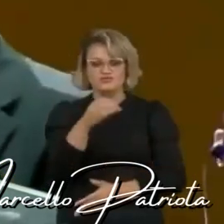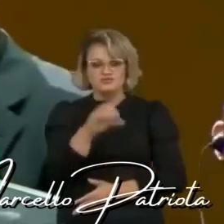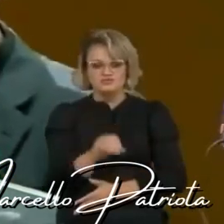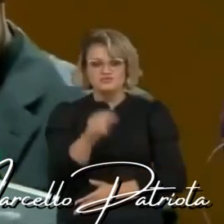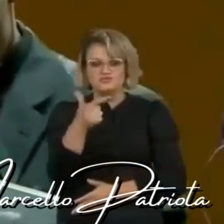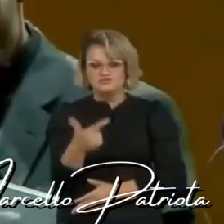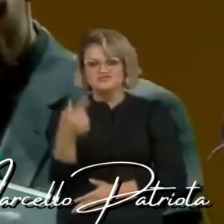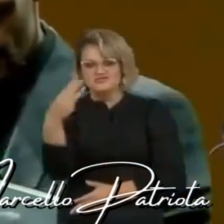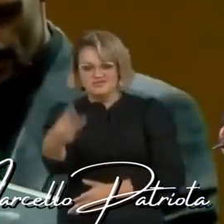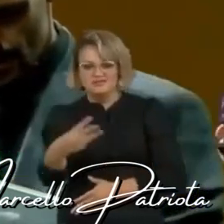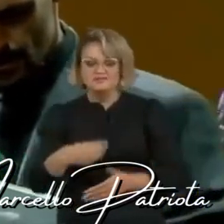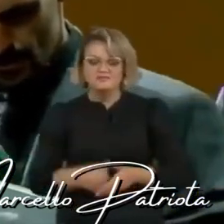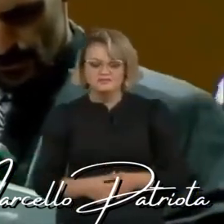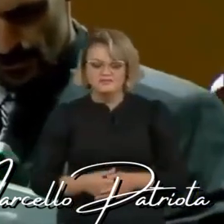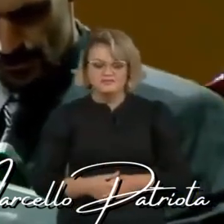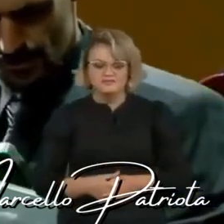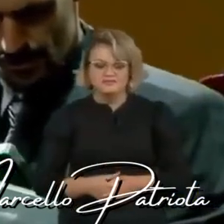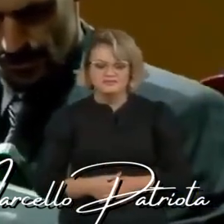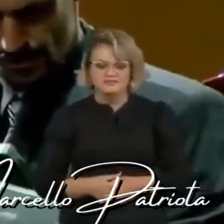2023.